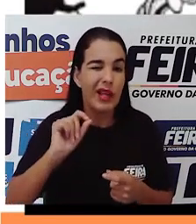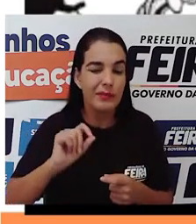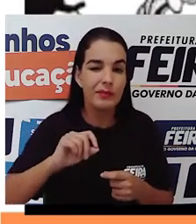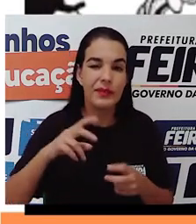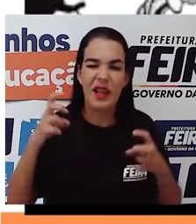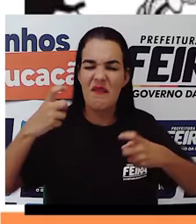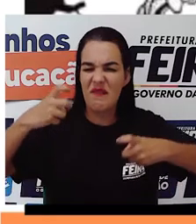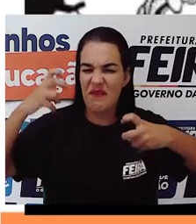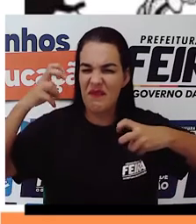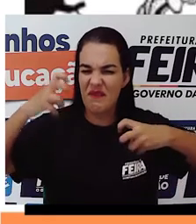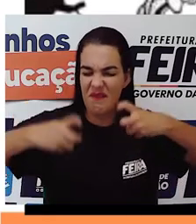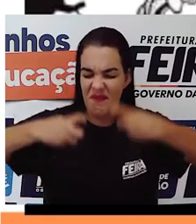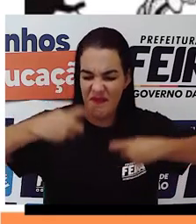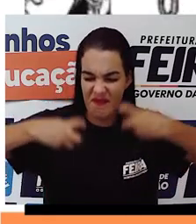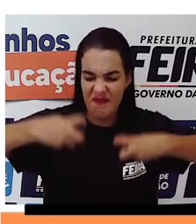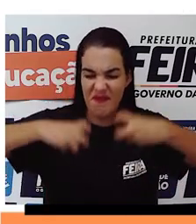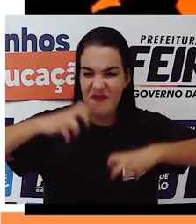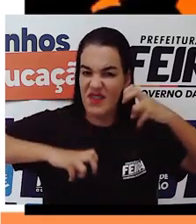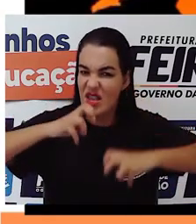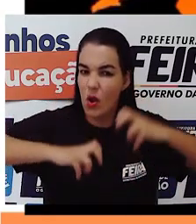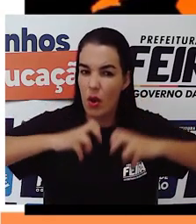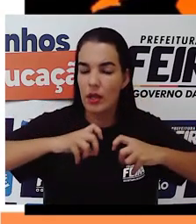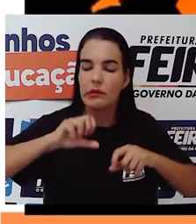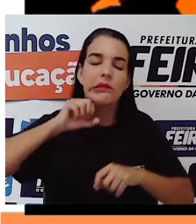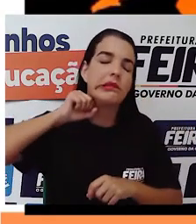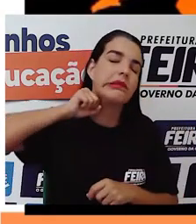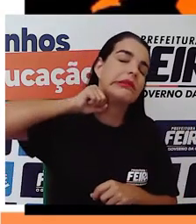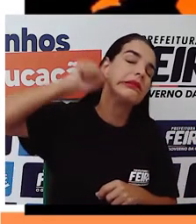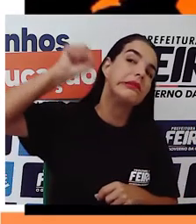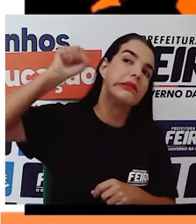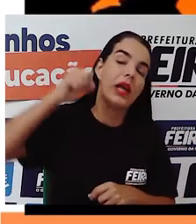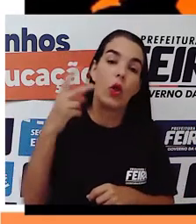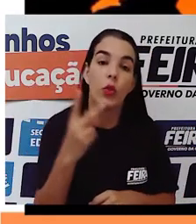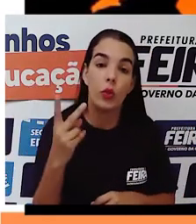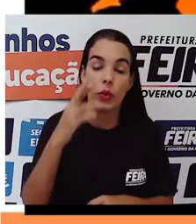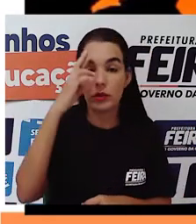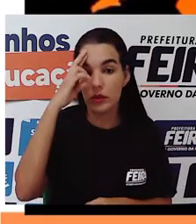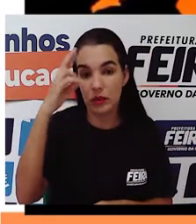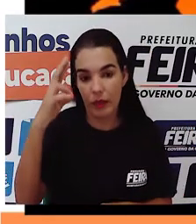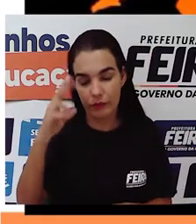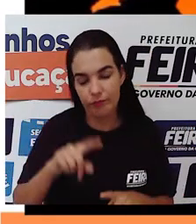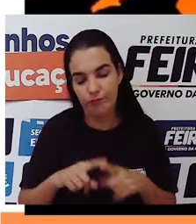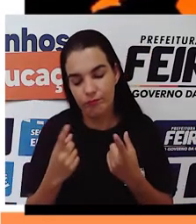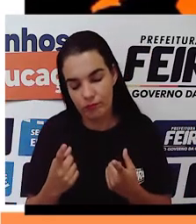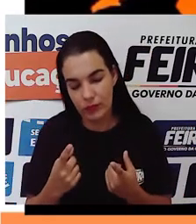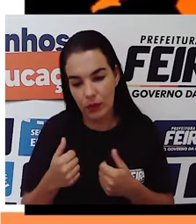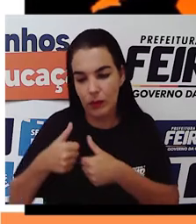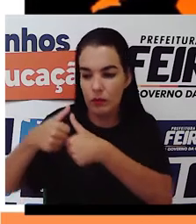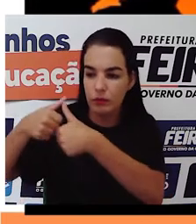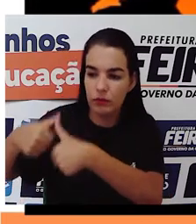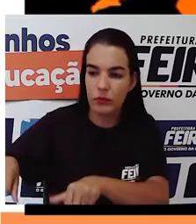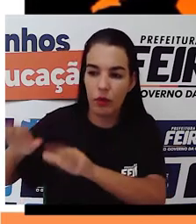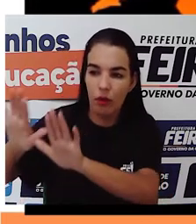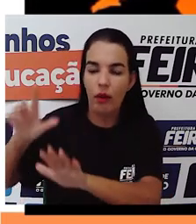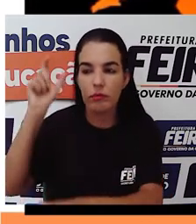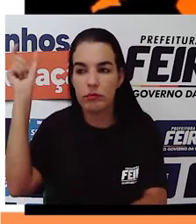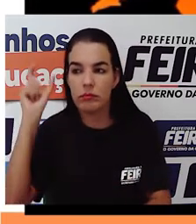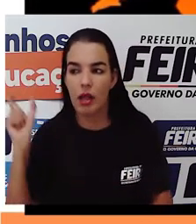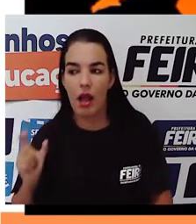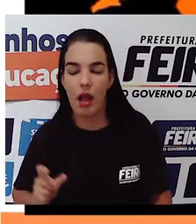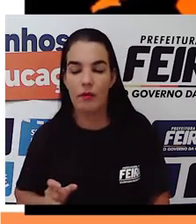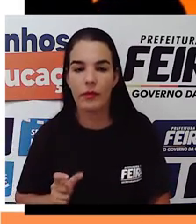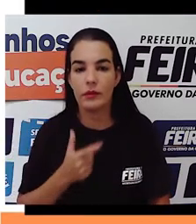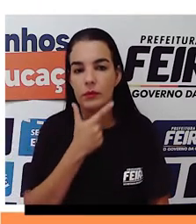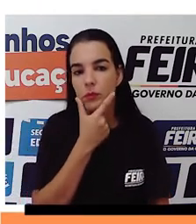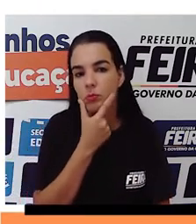Manuel Beckmann e Jorge Sampaio foram enforcados e Thomas Beckmann foi exilado na África. Depois dessa